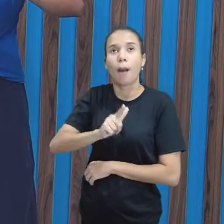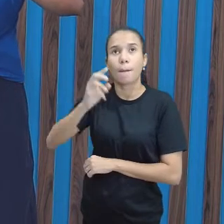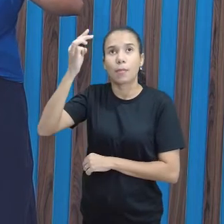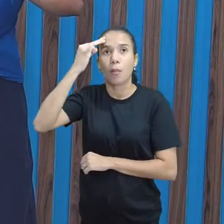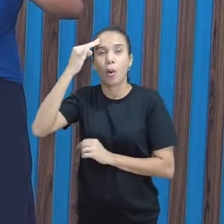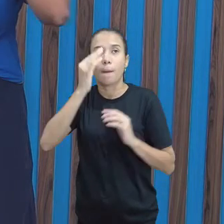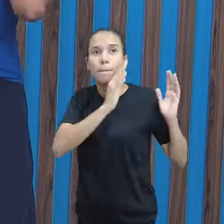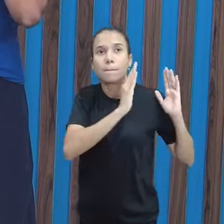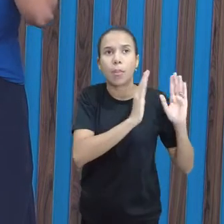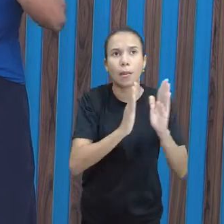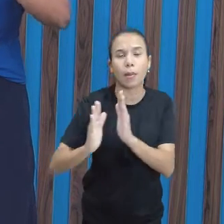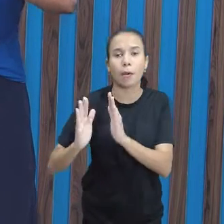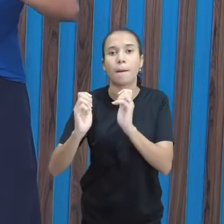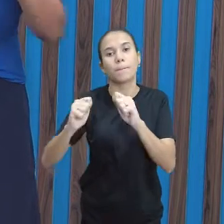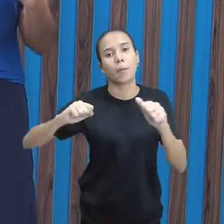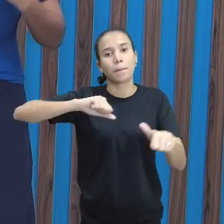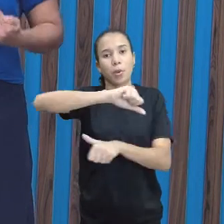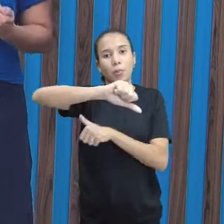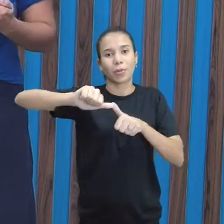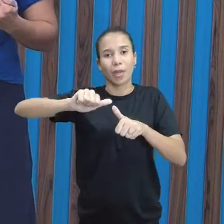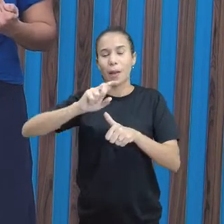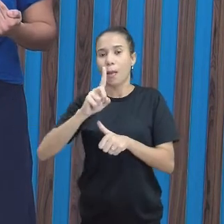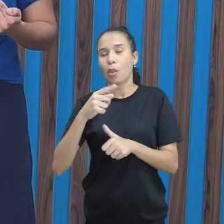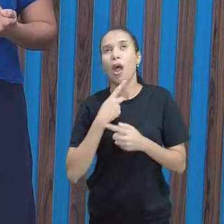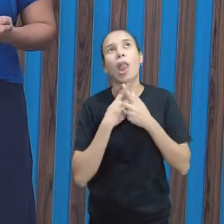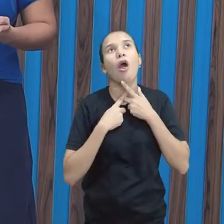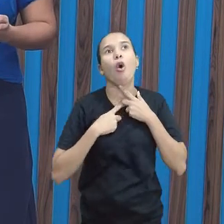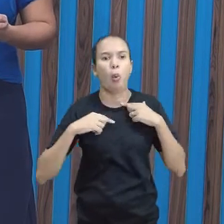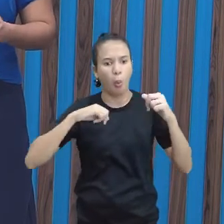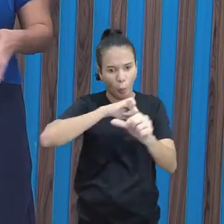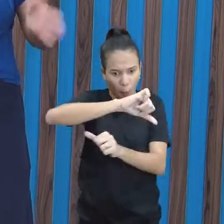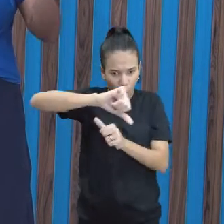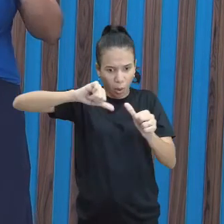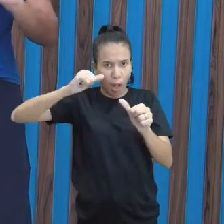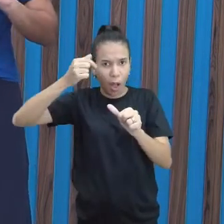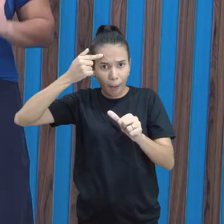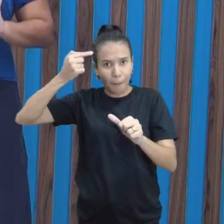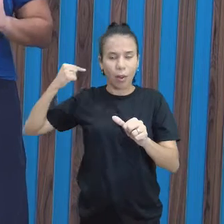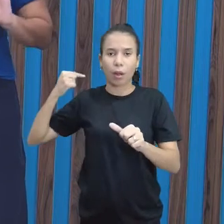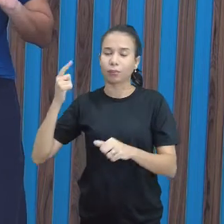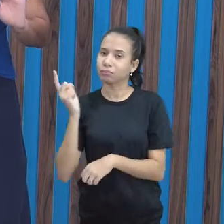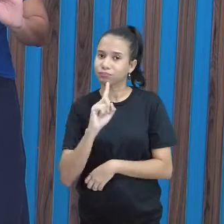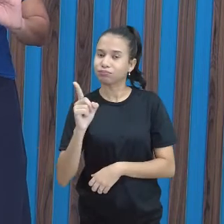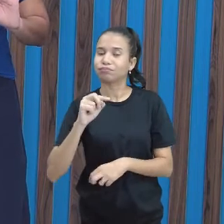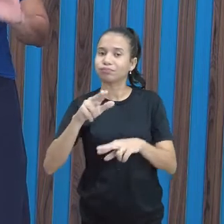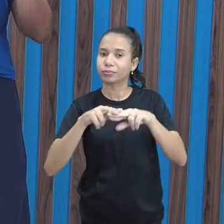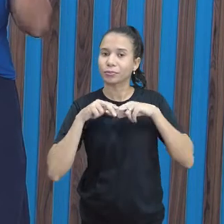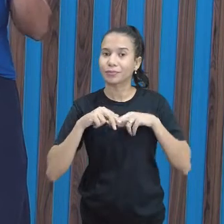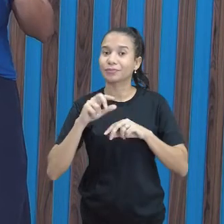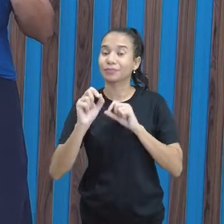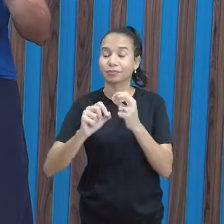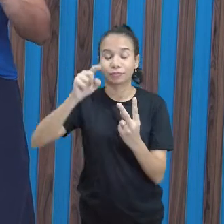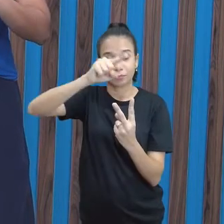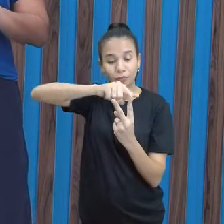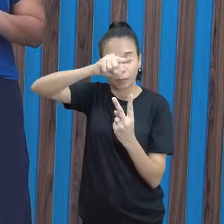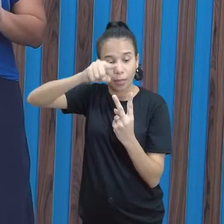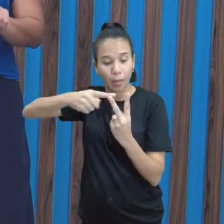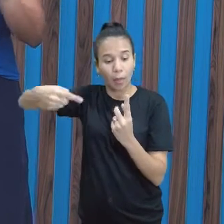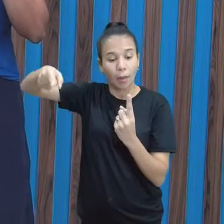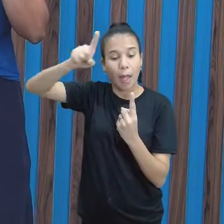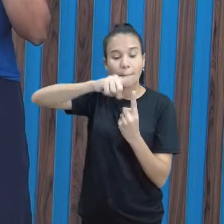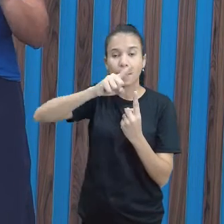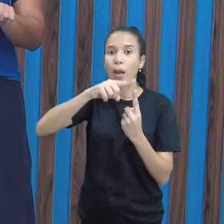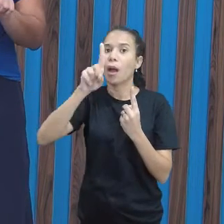pode ser alterada, mas não de propósito. Ela pode ser alterada por quê? Por dois motivos. Um,